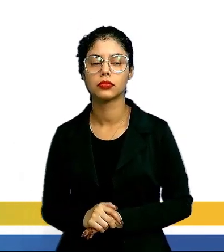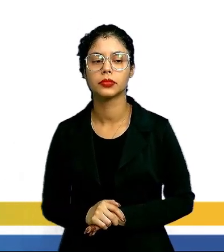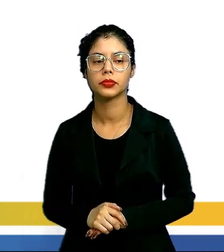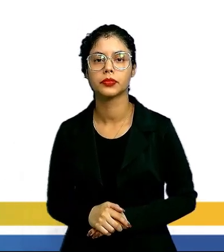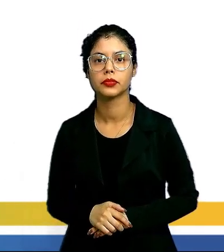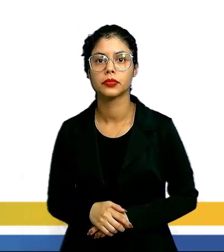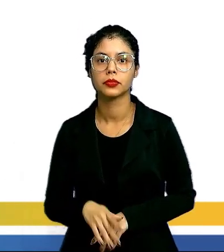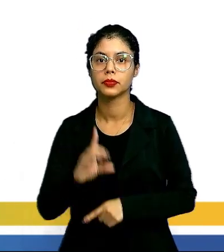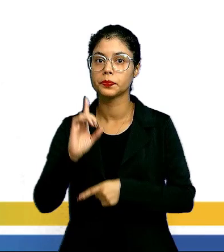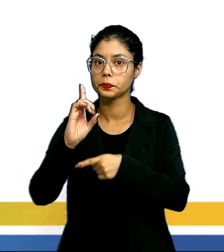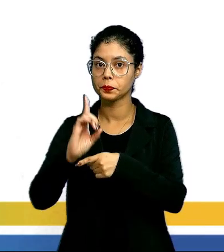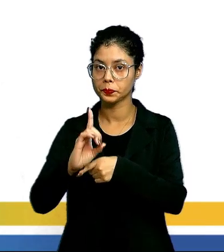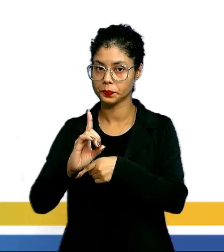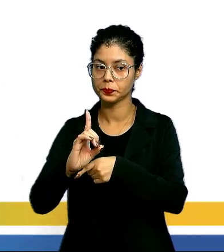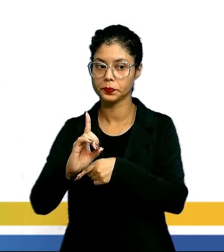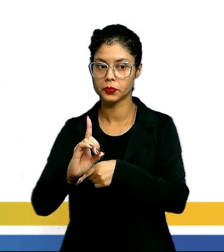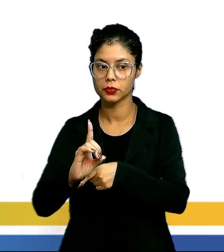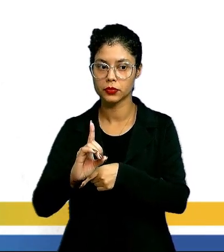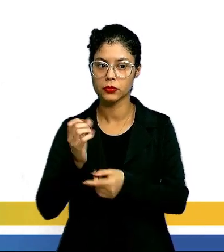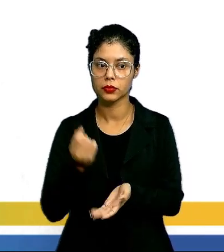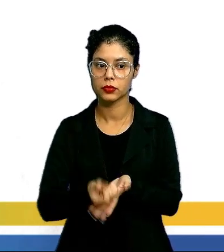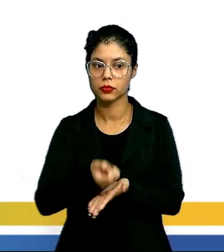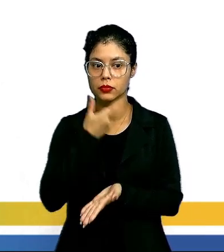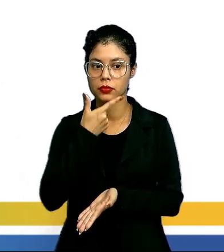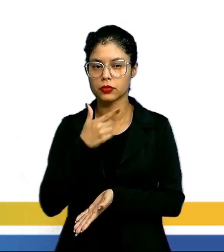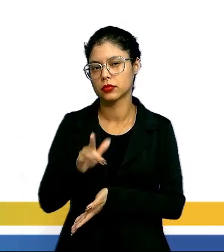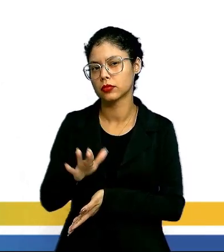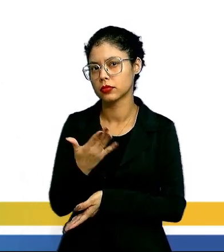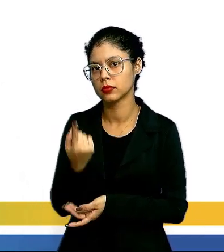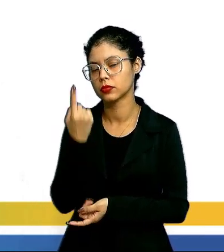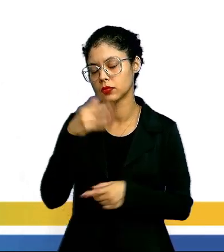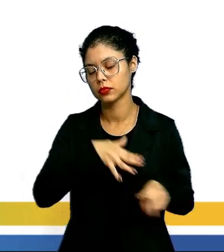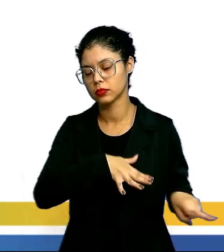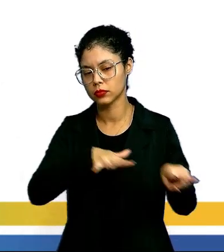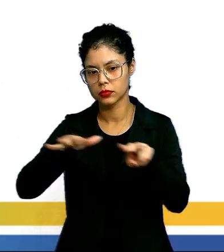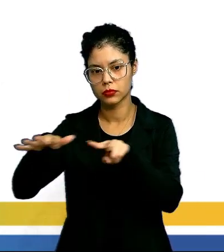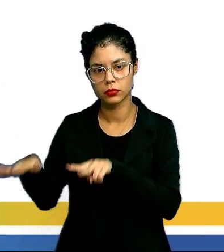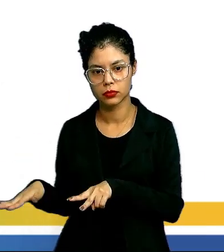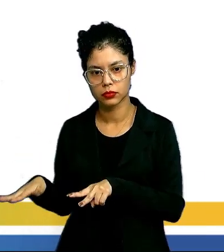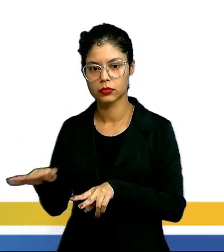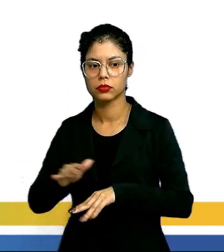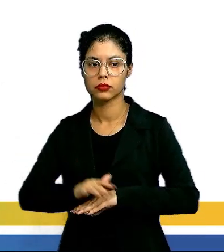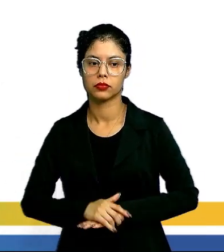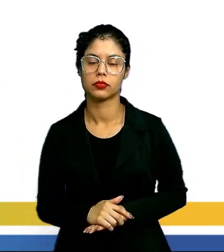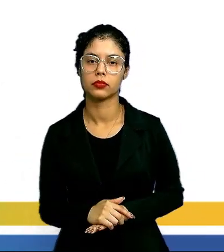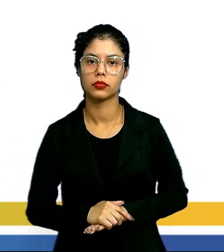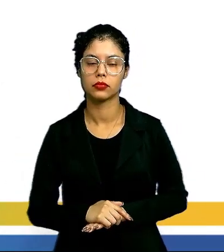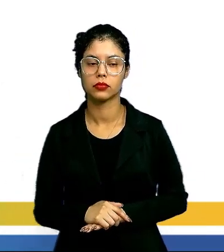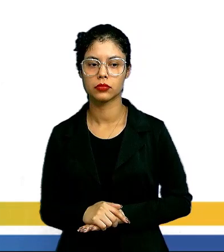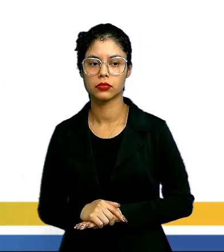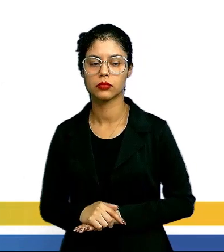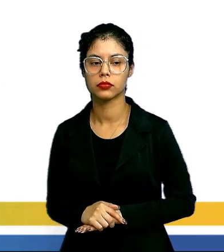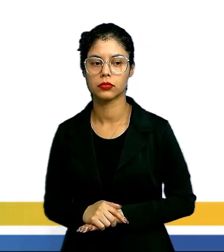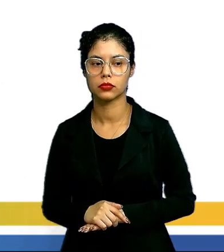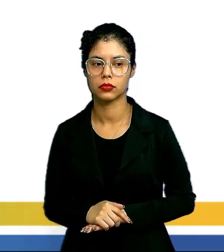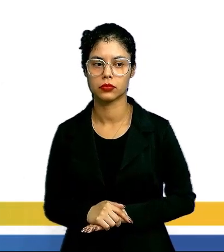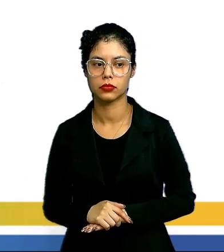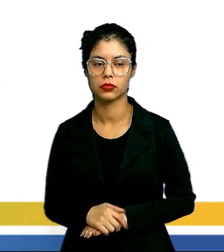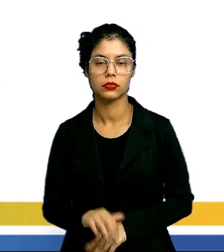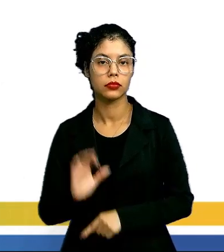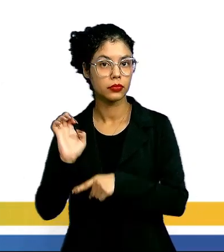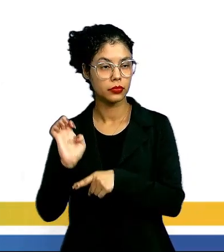horários específicos. Na letra D, tomado por pelo menos